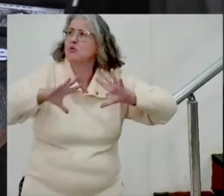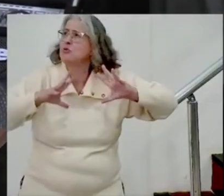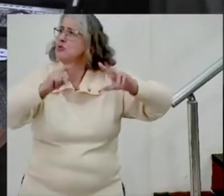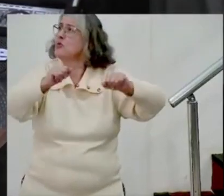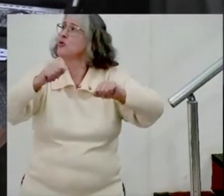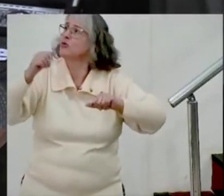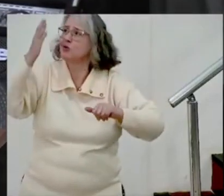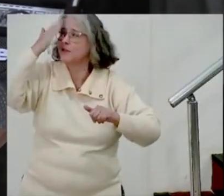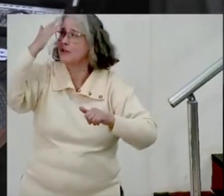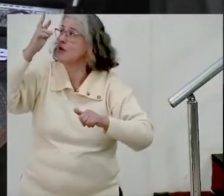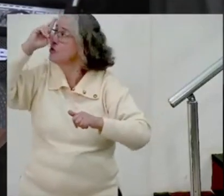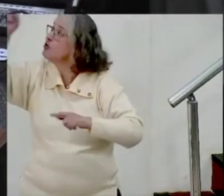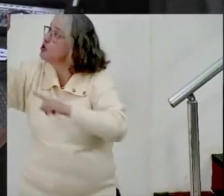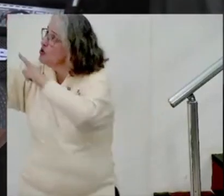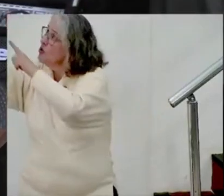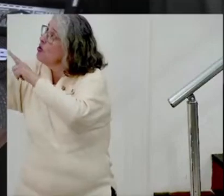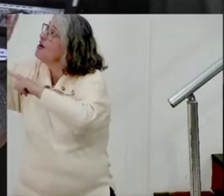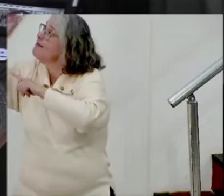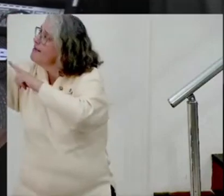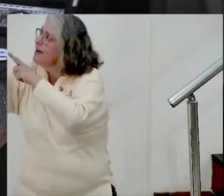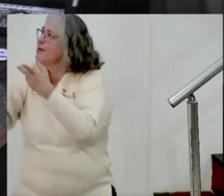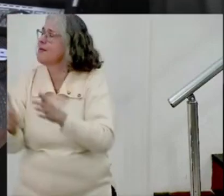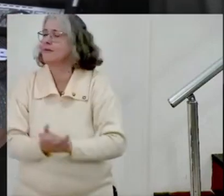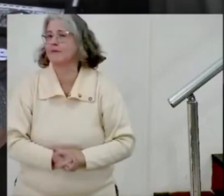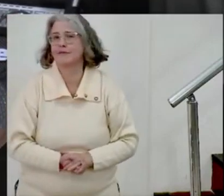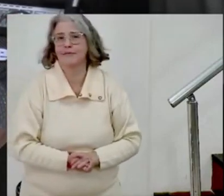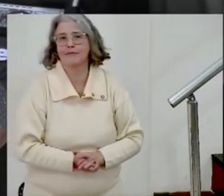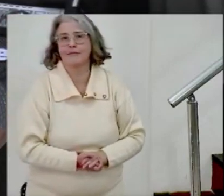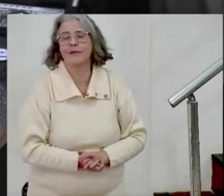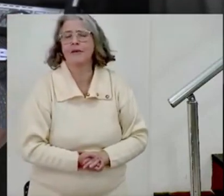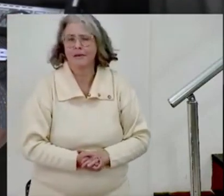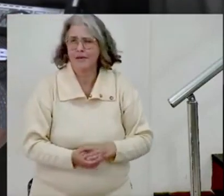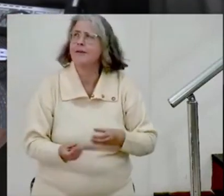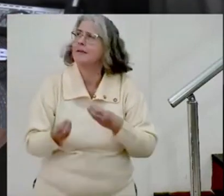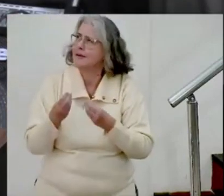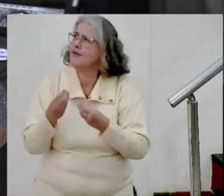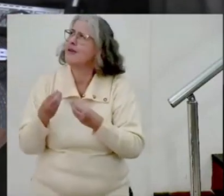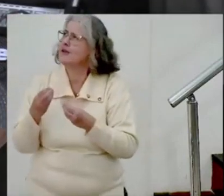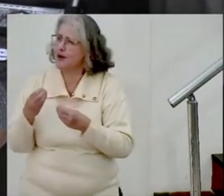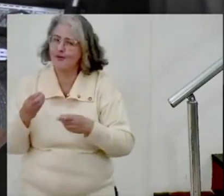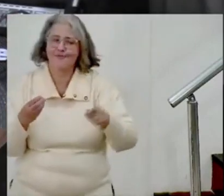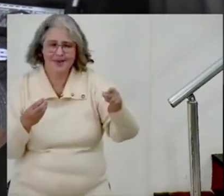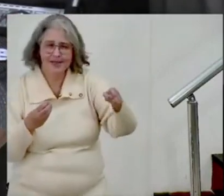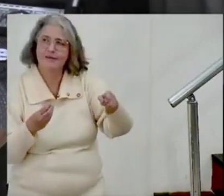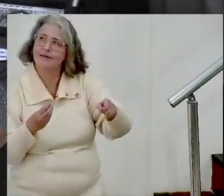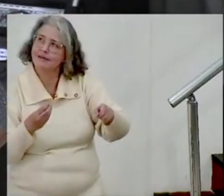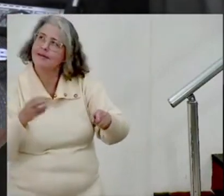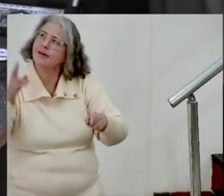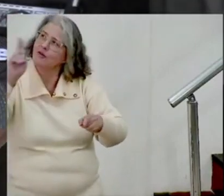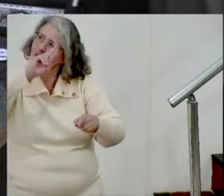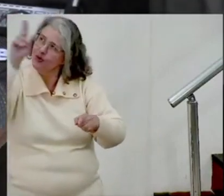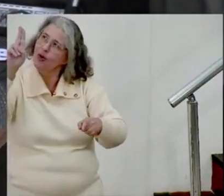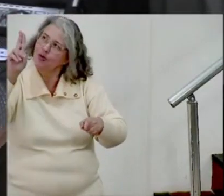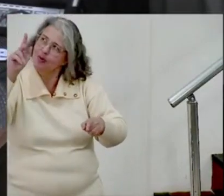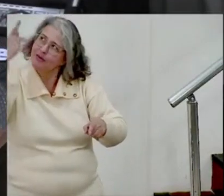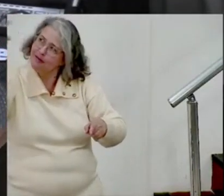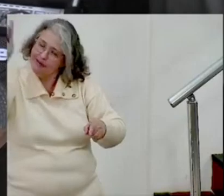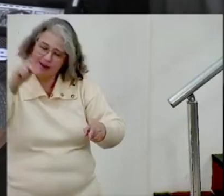teu nome, Senhor Deus, no mapa do mundo de um jeito que seja mais duradouro do que o nome de